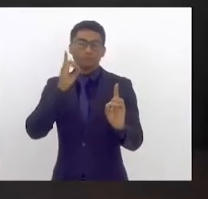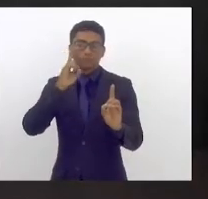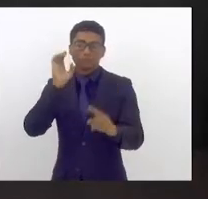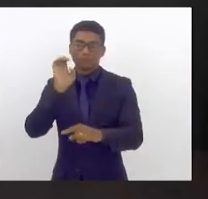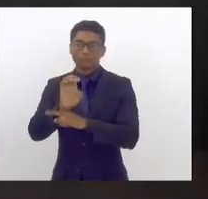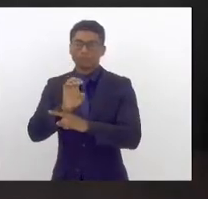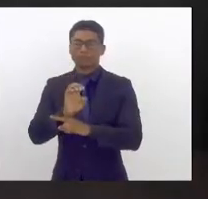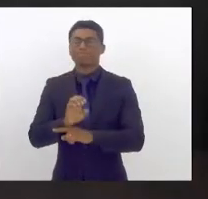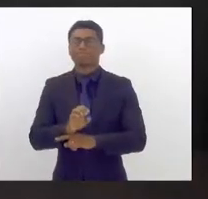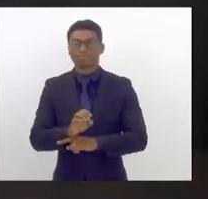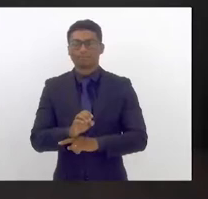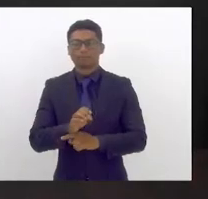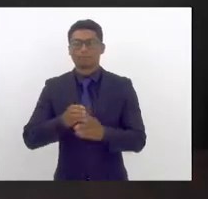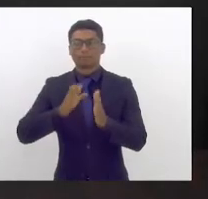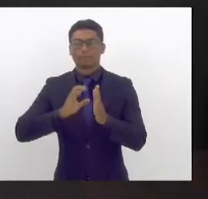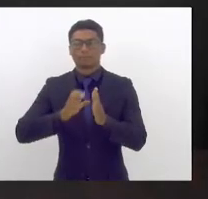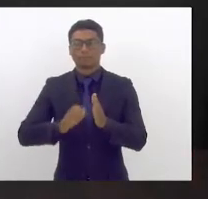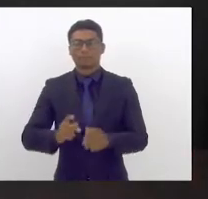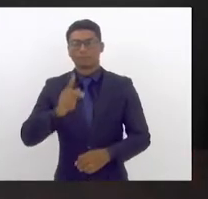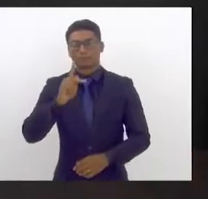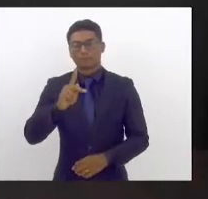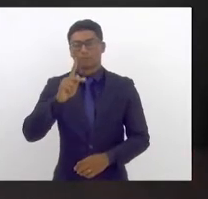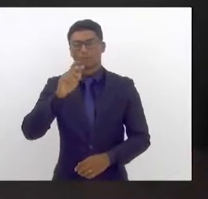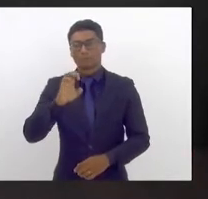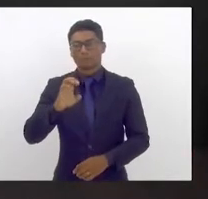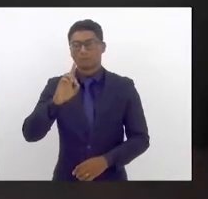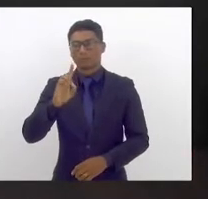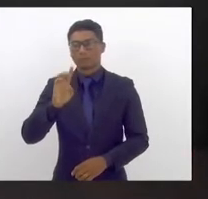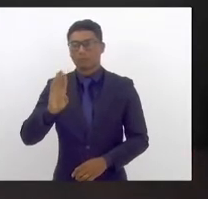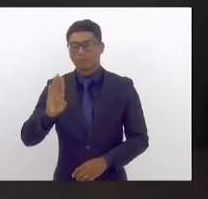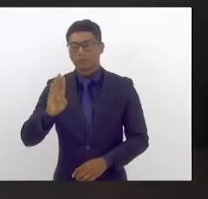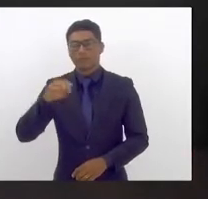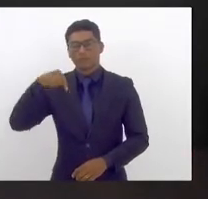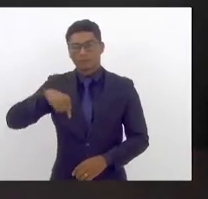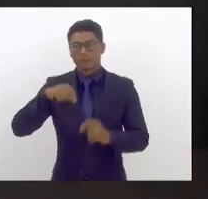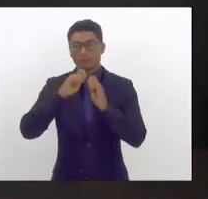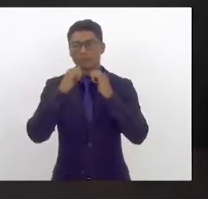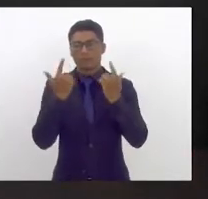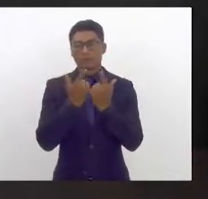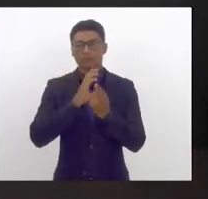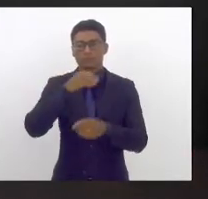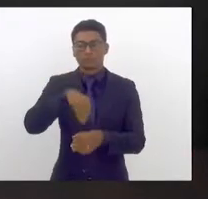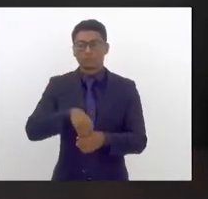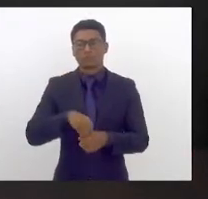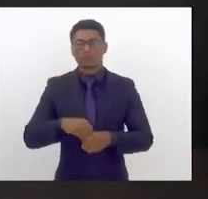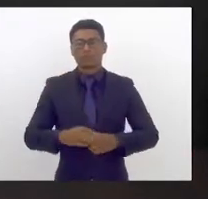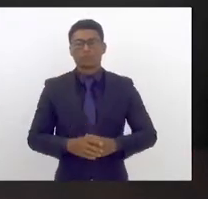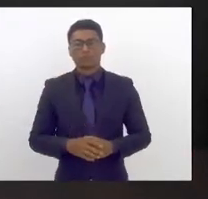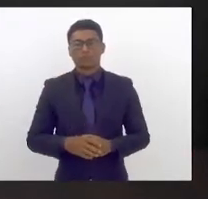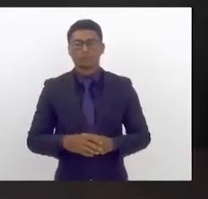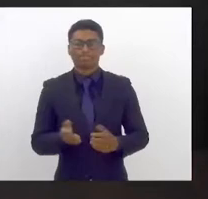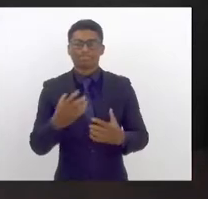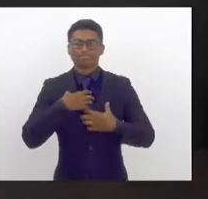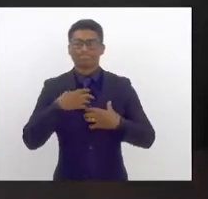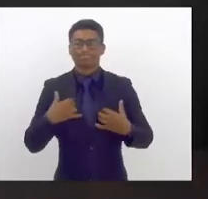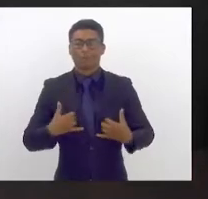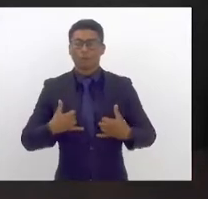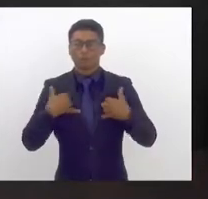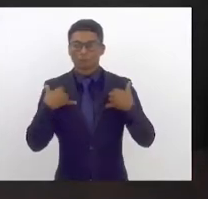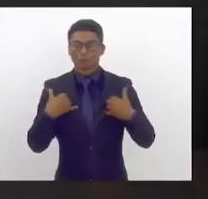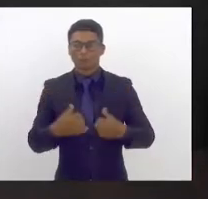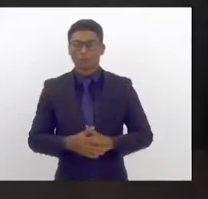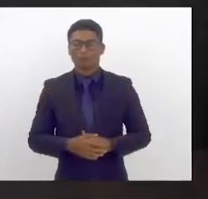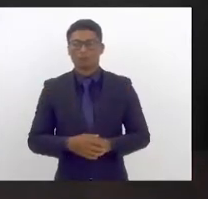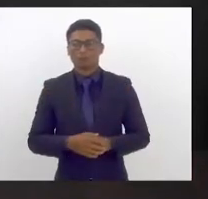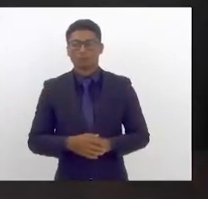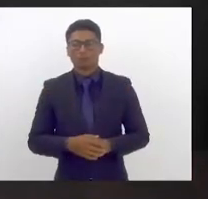aqui do nosso partido PC do B aqui dentro da Assembleia Legislativa então é com muito orgulho né que